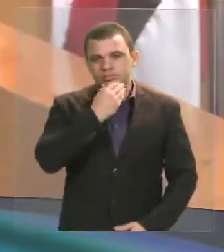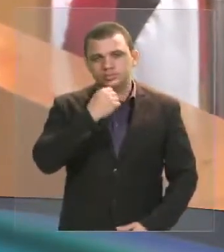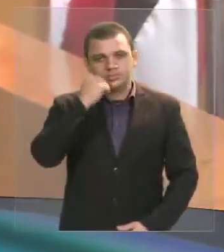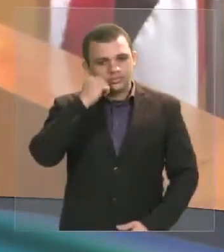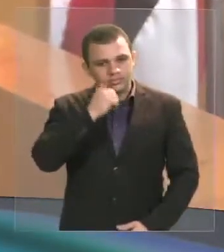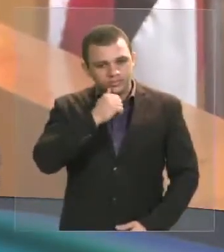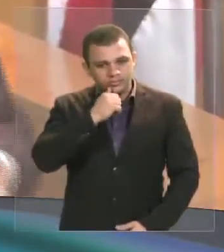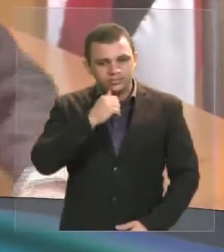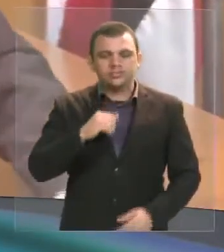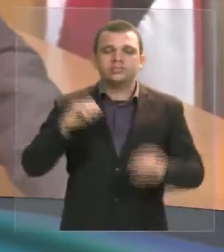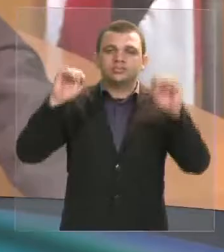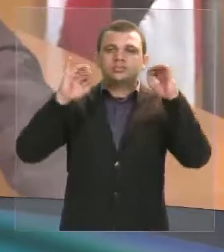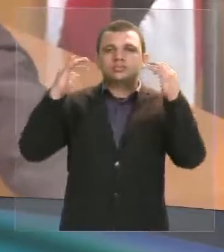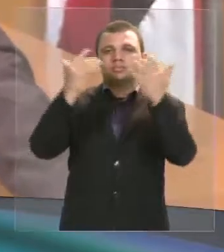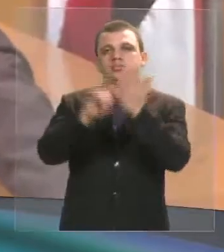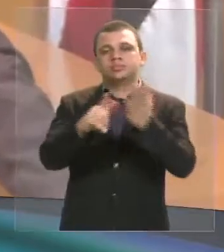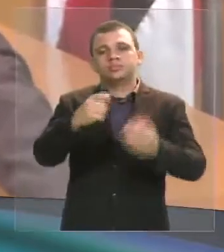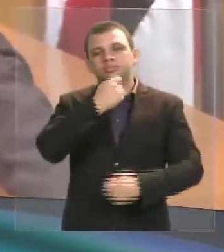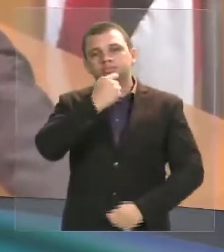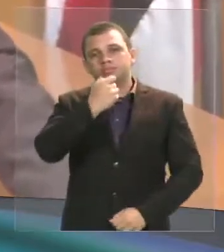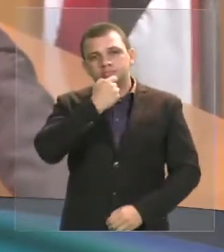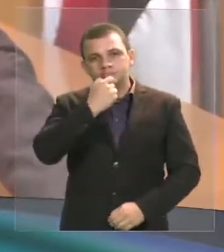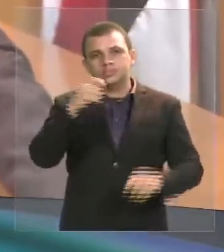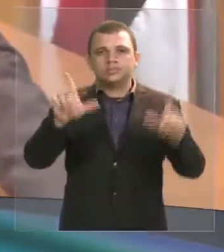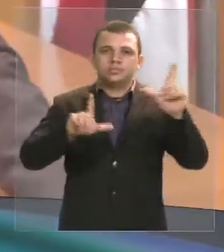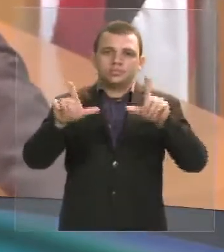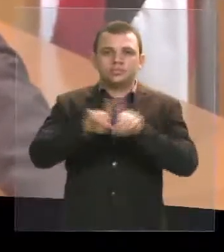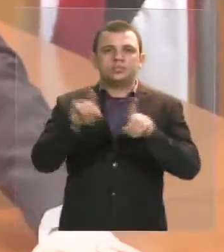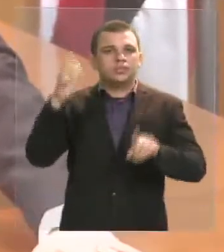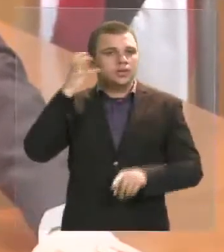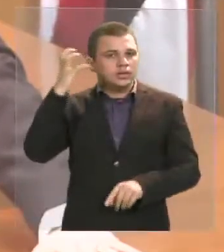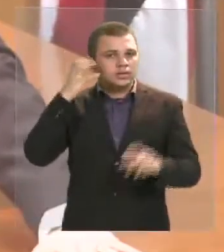Subo esta tribuna hoje